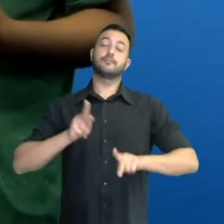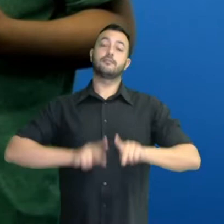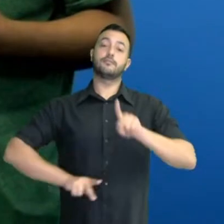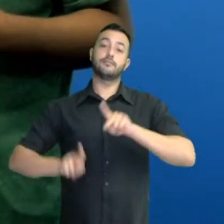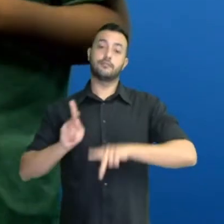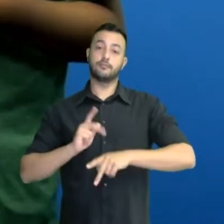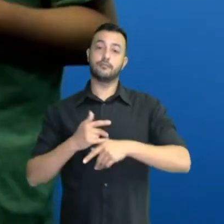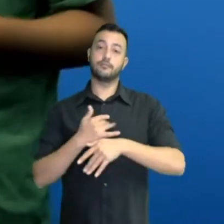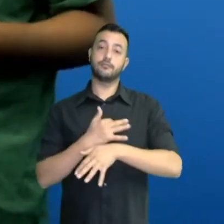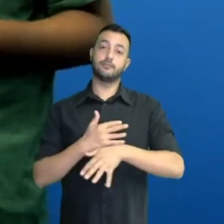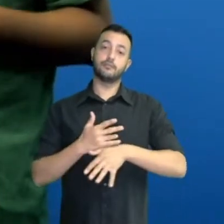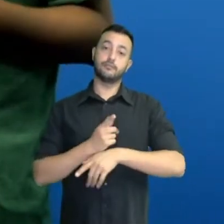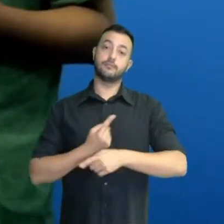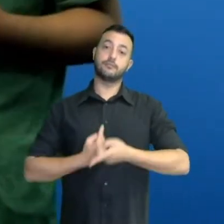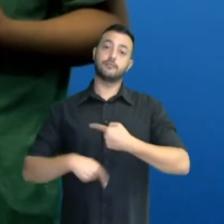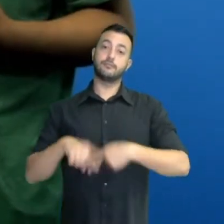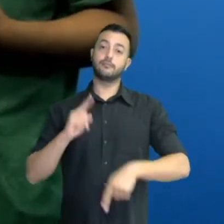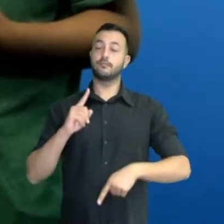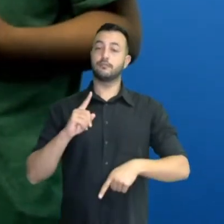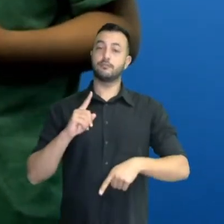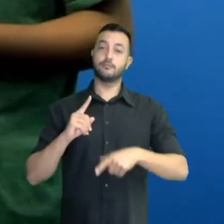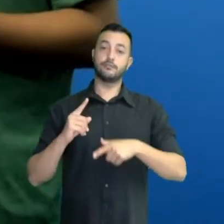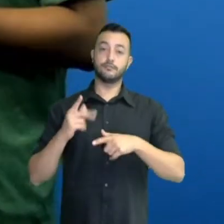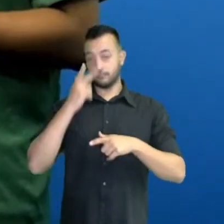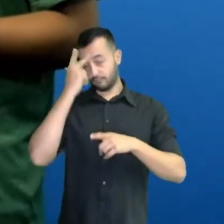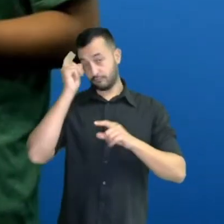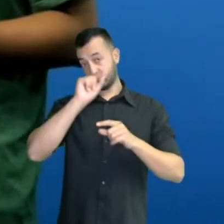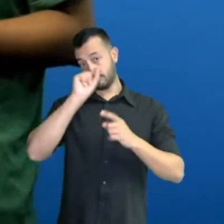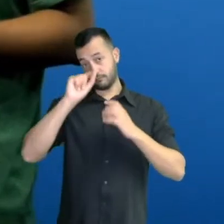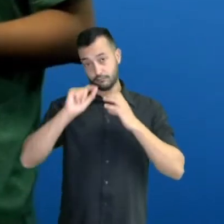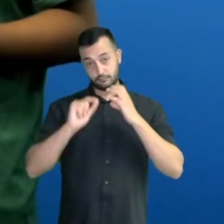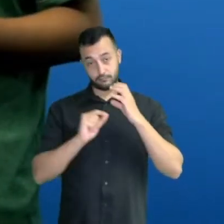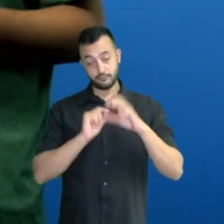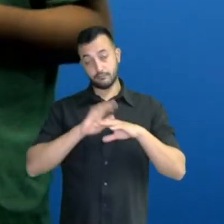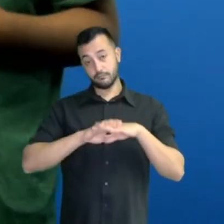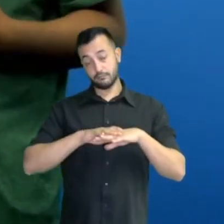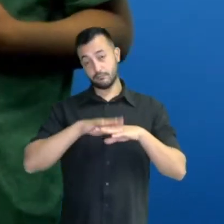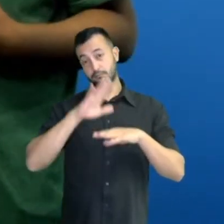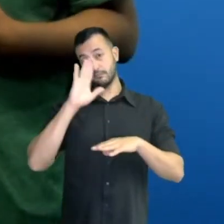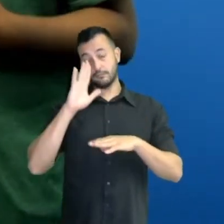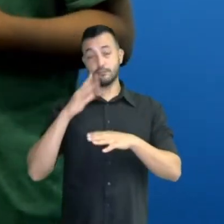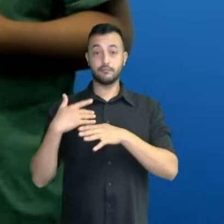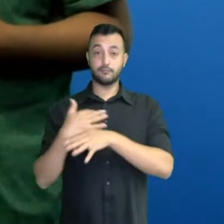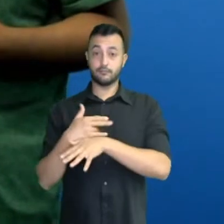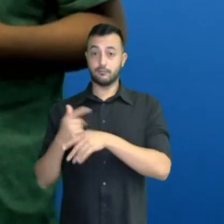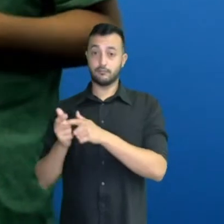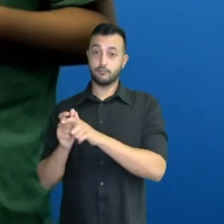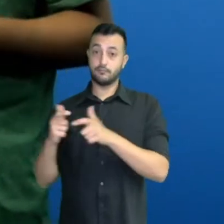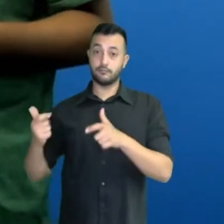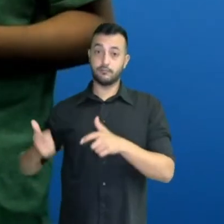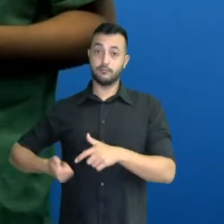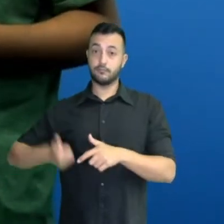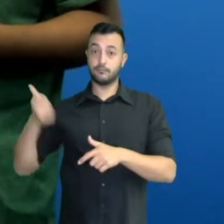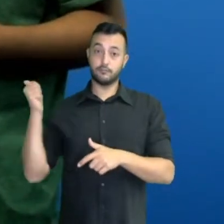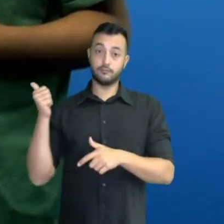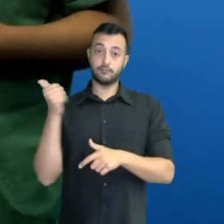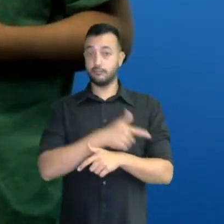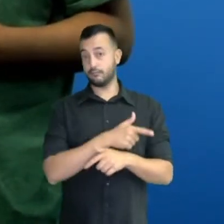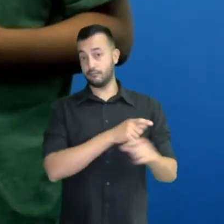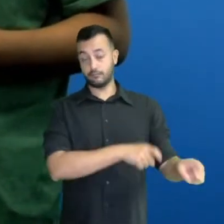população urbana superar em número de habitantes a população rural, tornando essa área